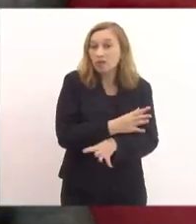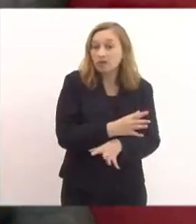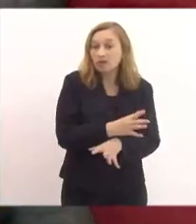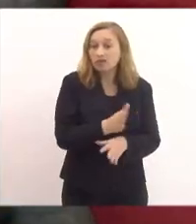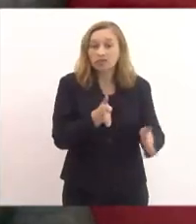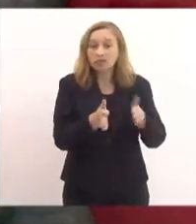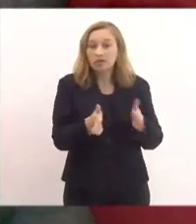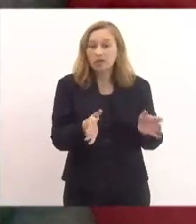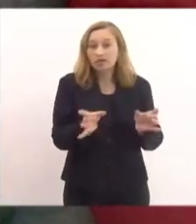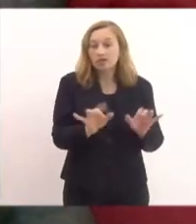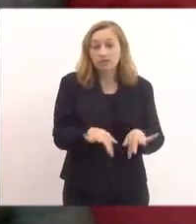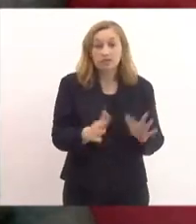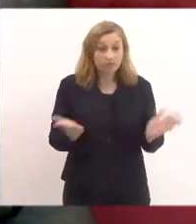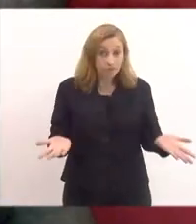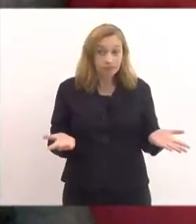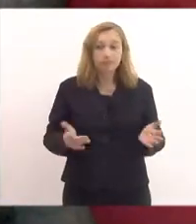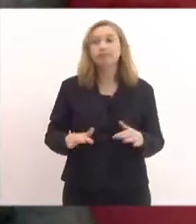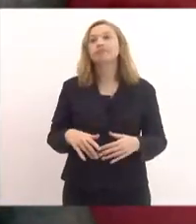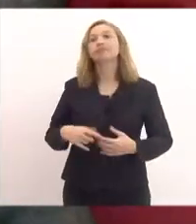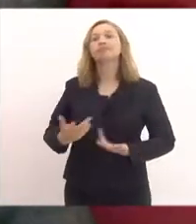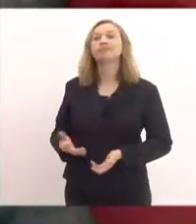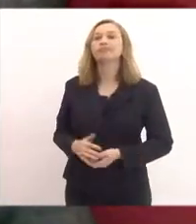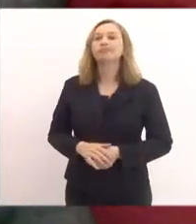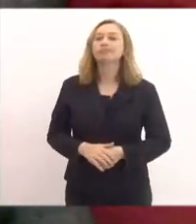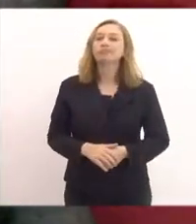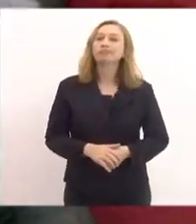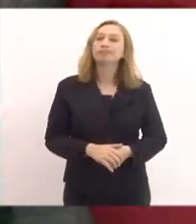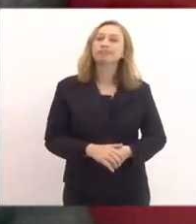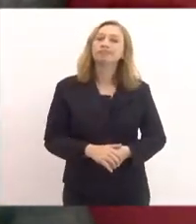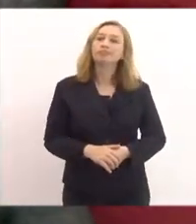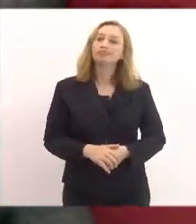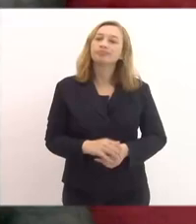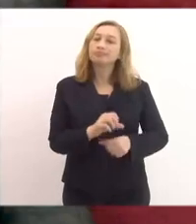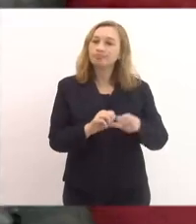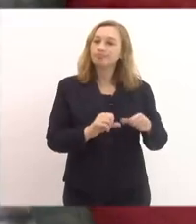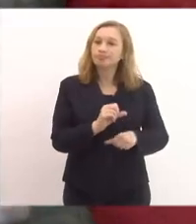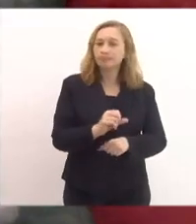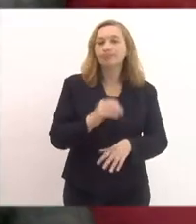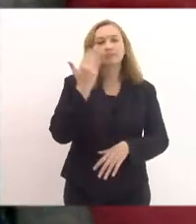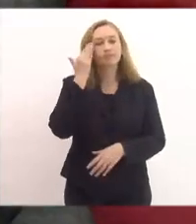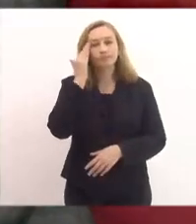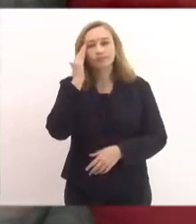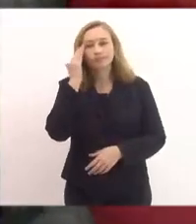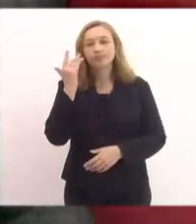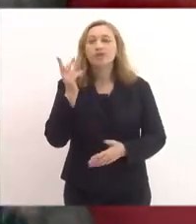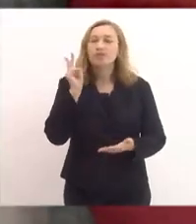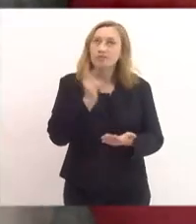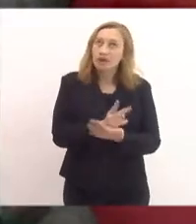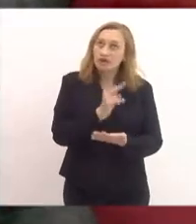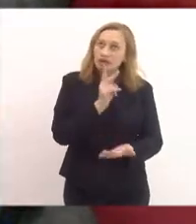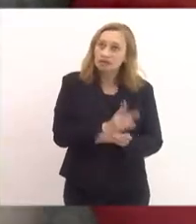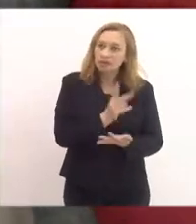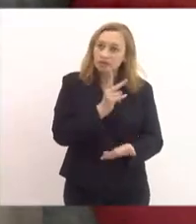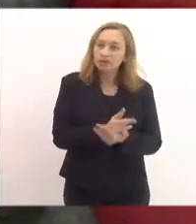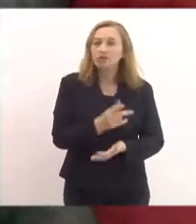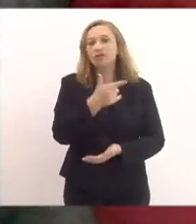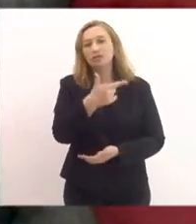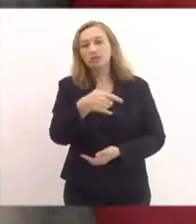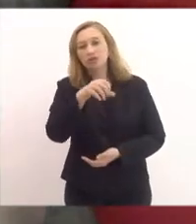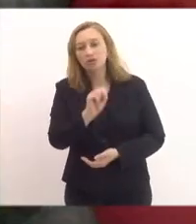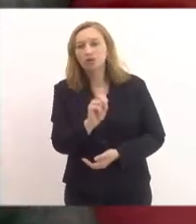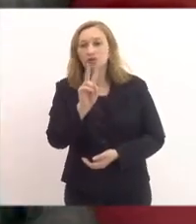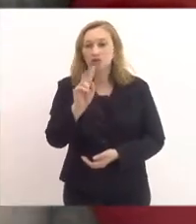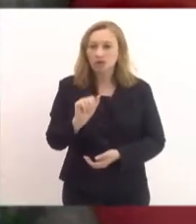validade. Até por causa disso. E foi mudado esse entendimento e, mesmo assim, as 28 vagas